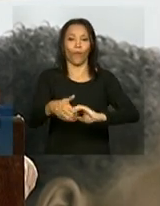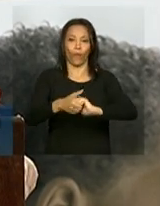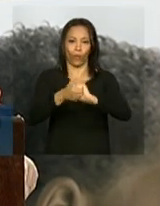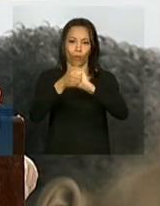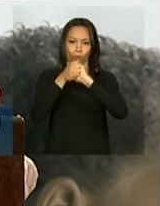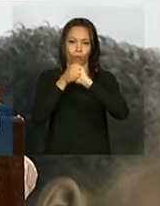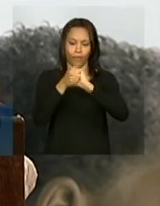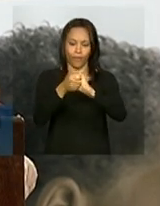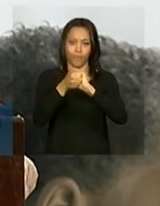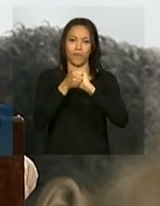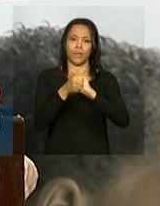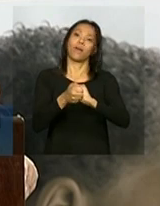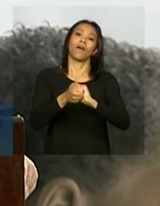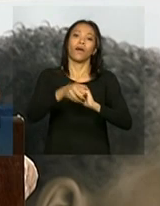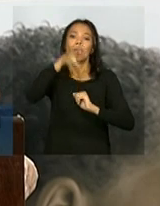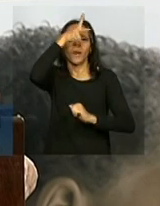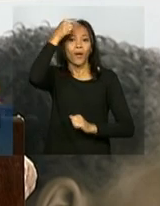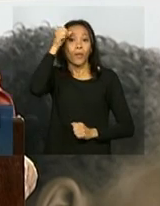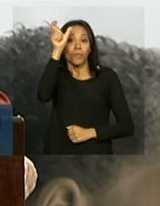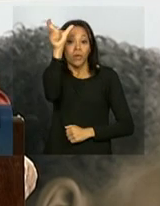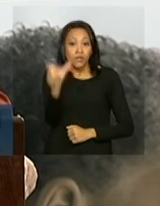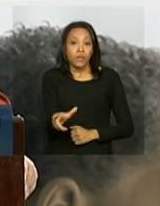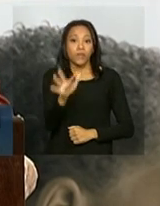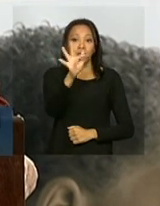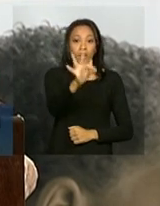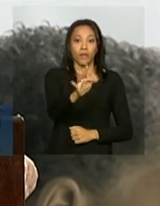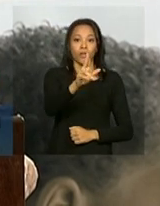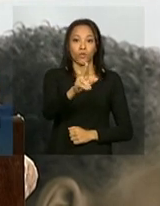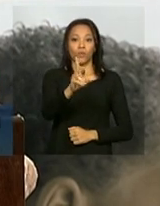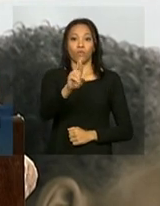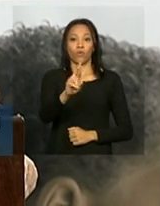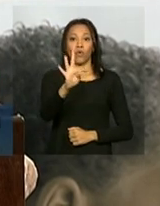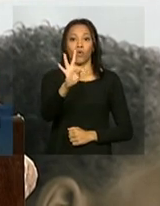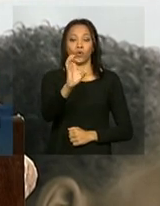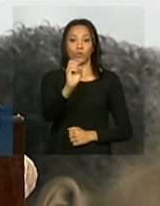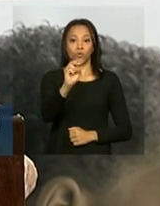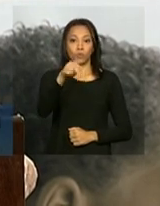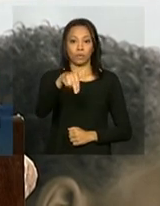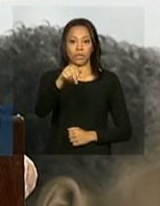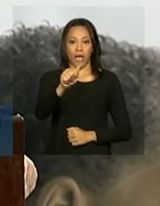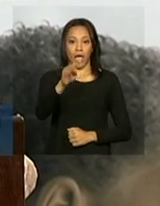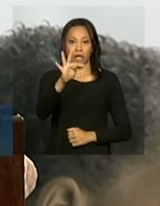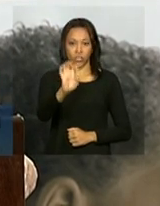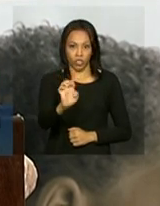o prefeito Fortunati, de Porto Alegre, e